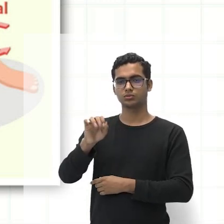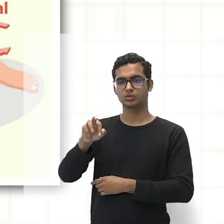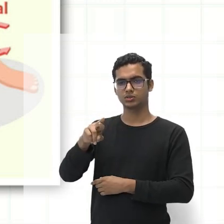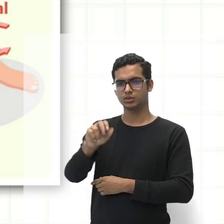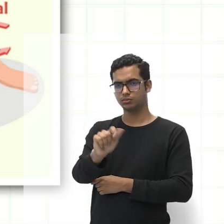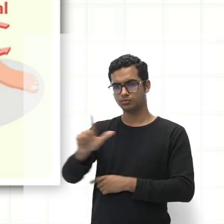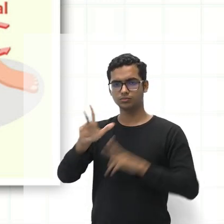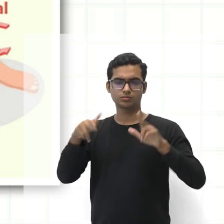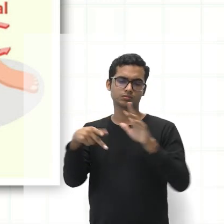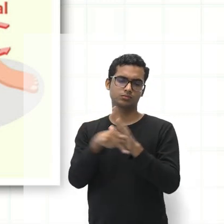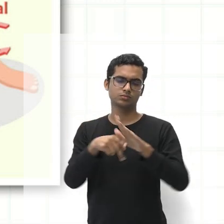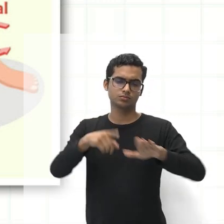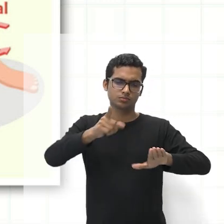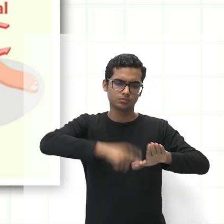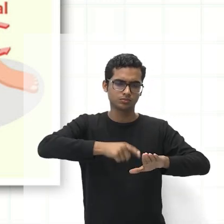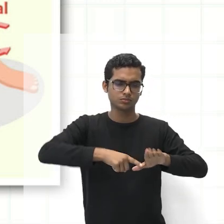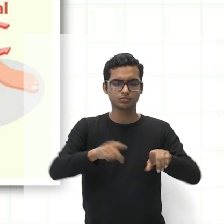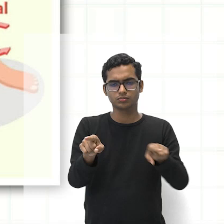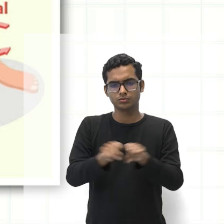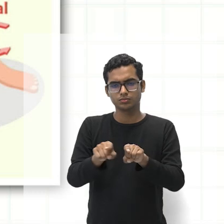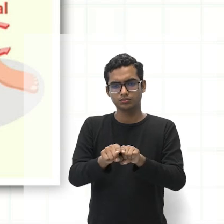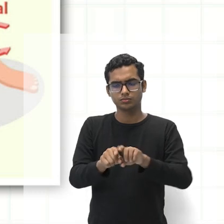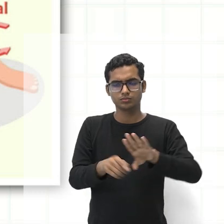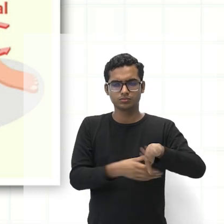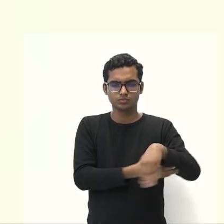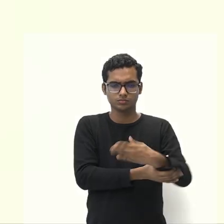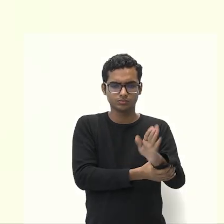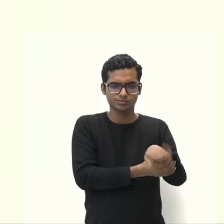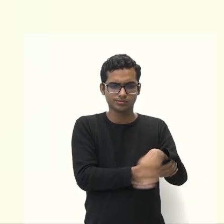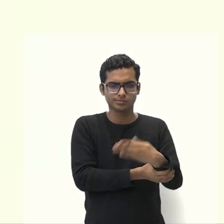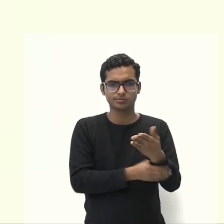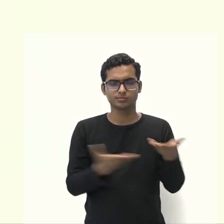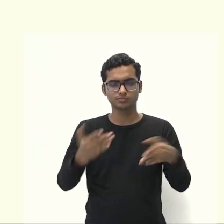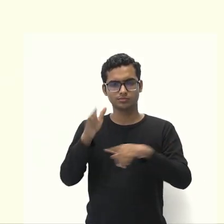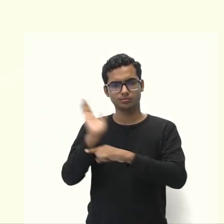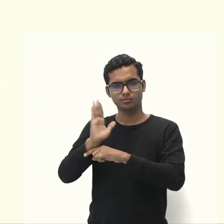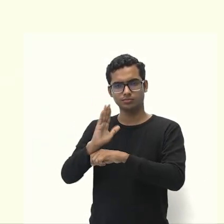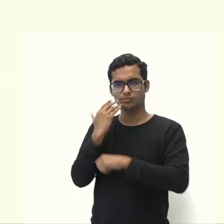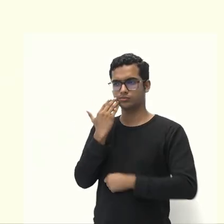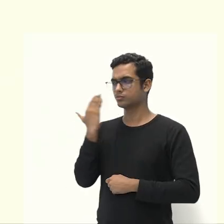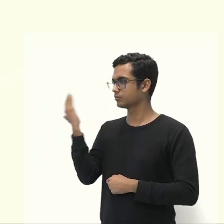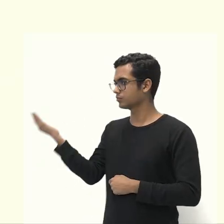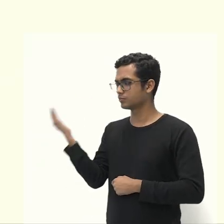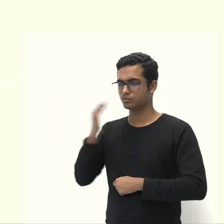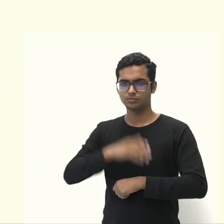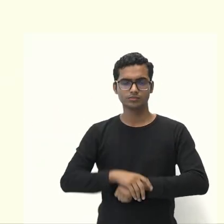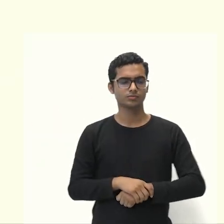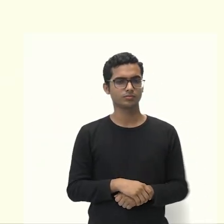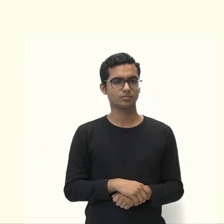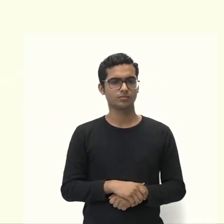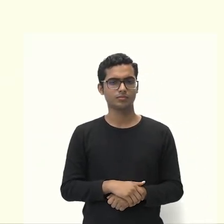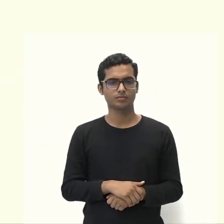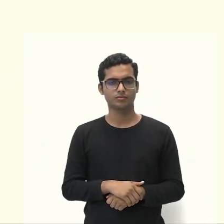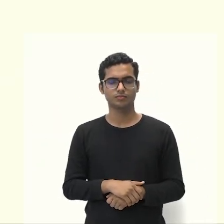pé. Vamos observar agora uma animação. Veja aí.